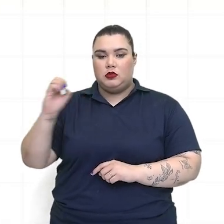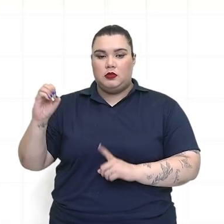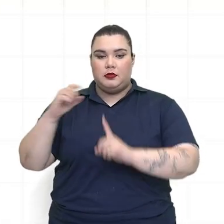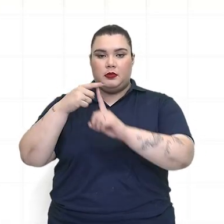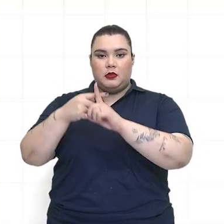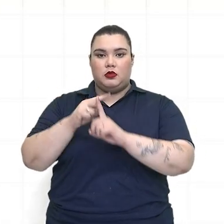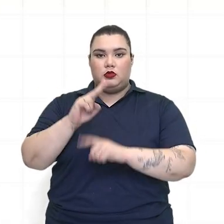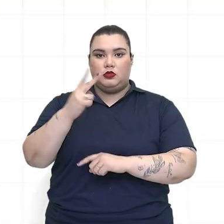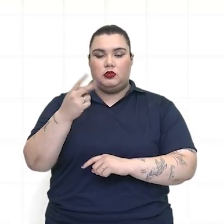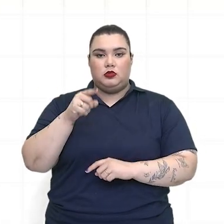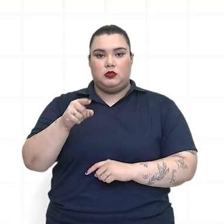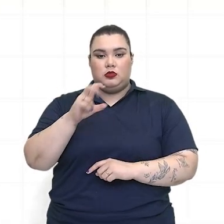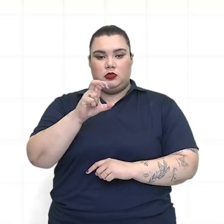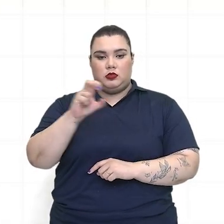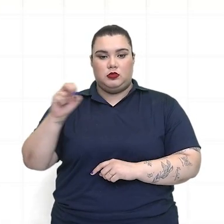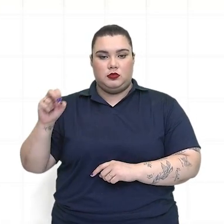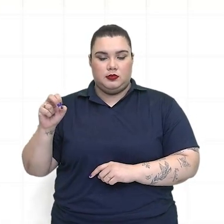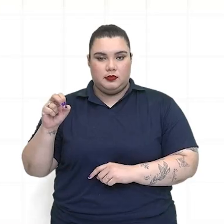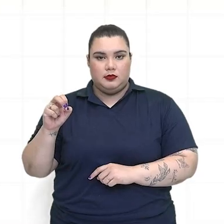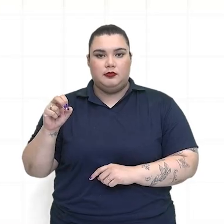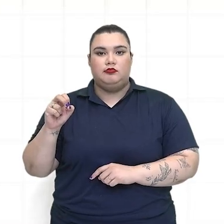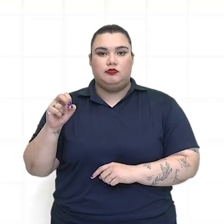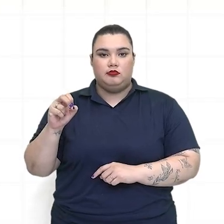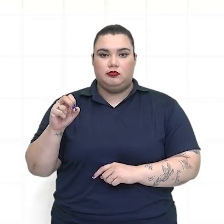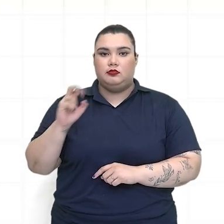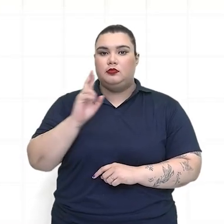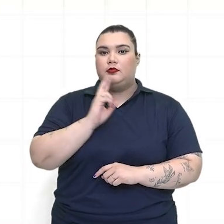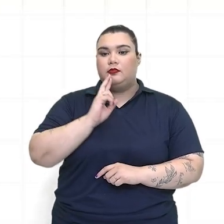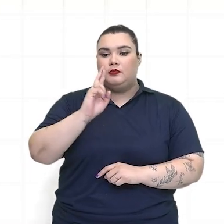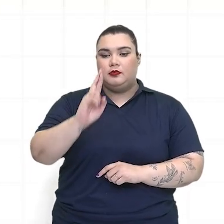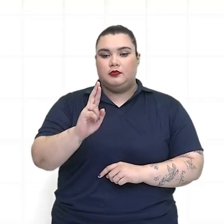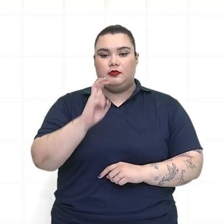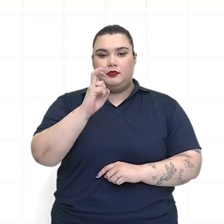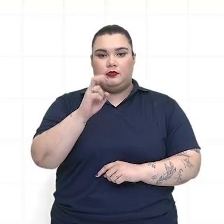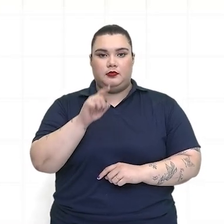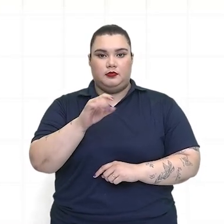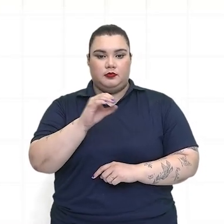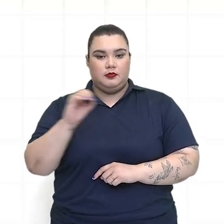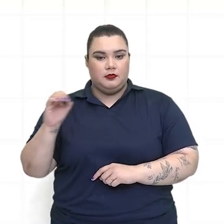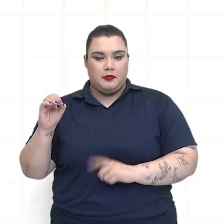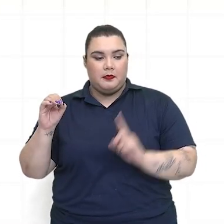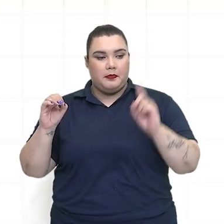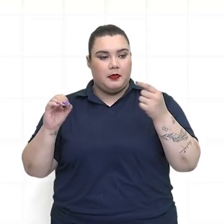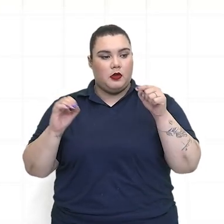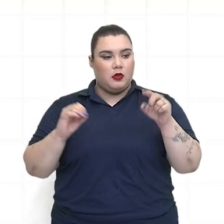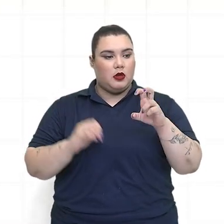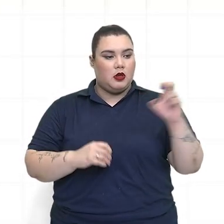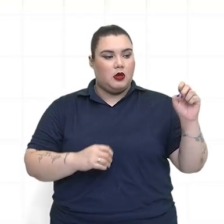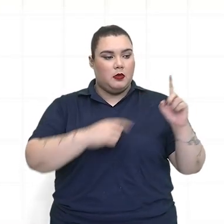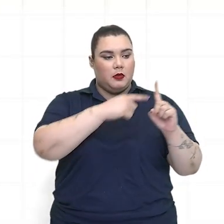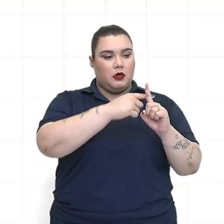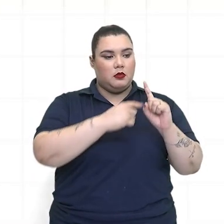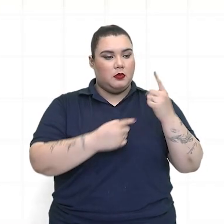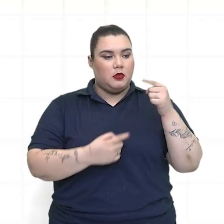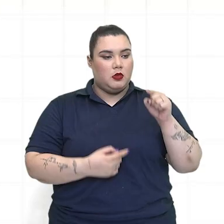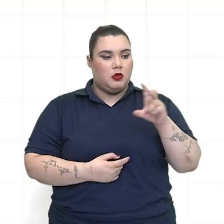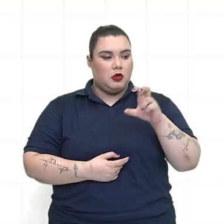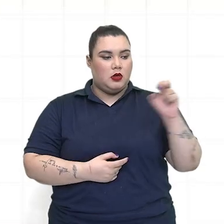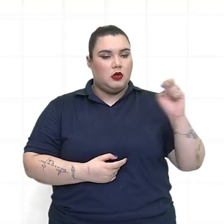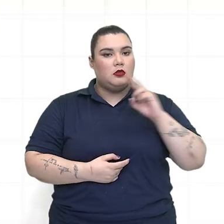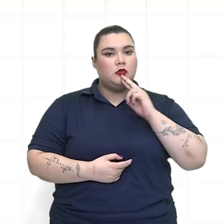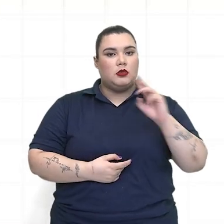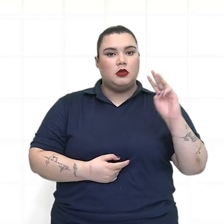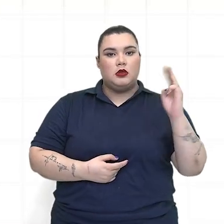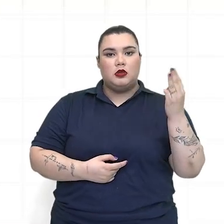da adição aqui. Então, eu vou ter 2.500 mais 2.500, 5.000. 1.500 mais 1.500,